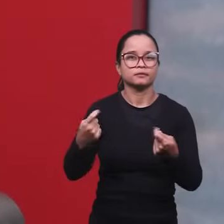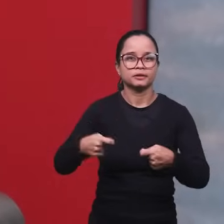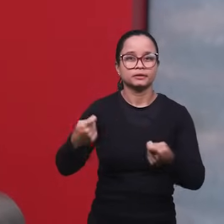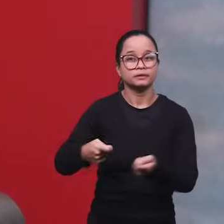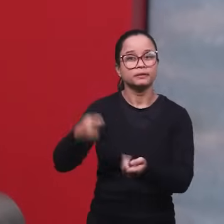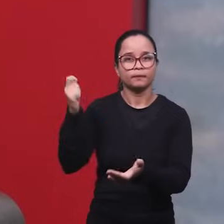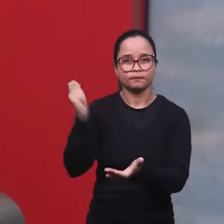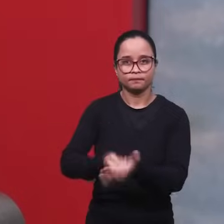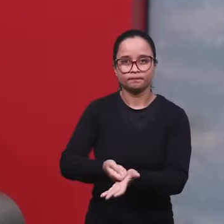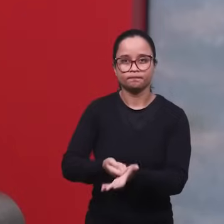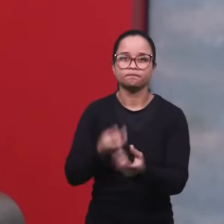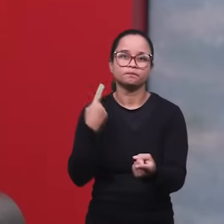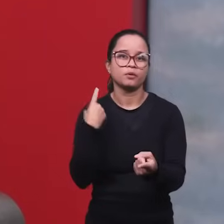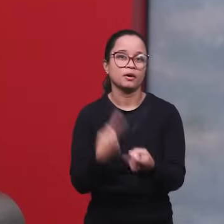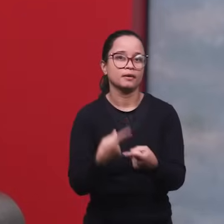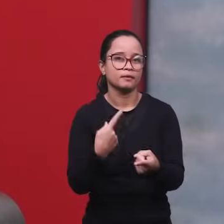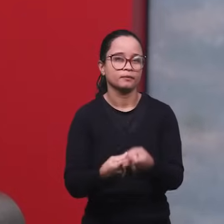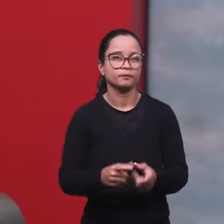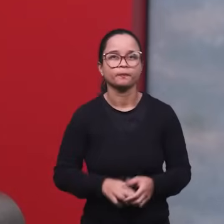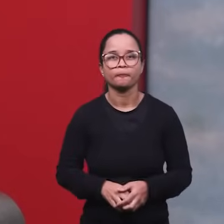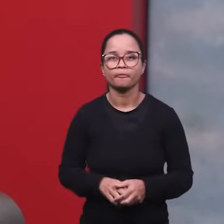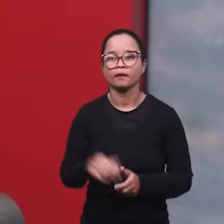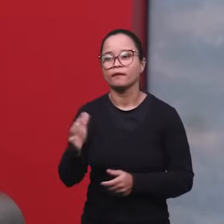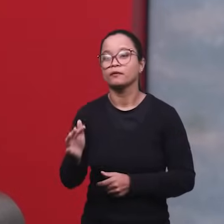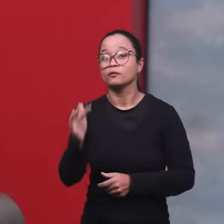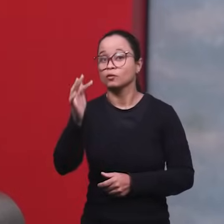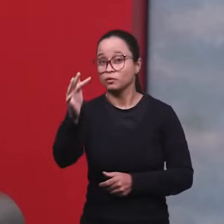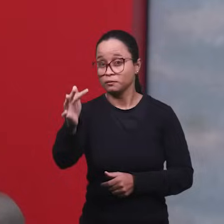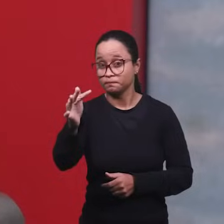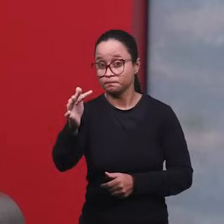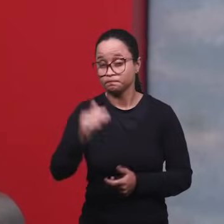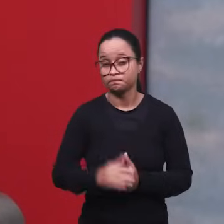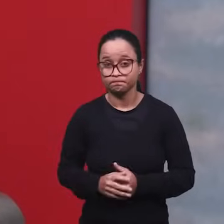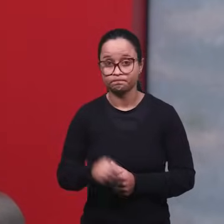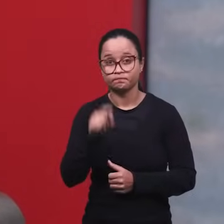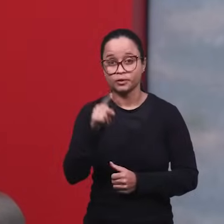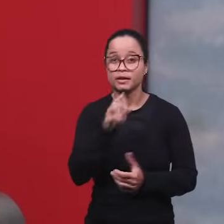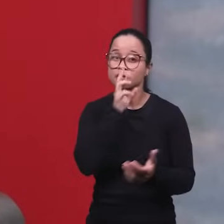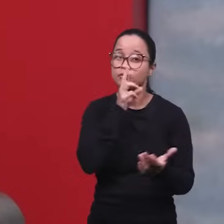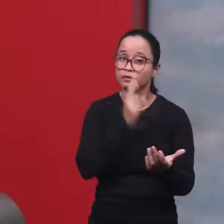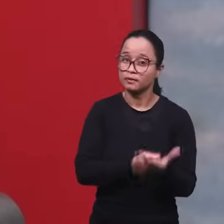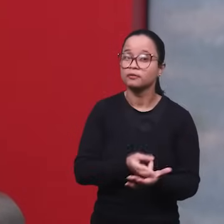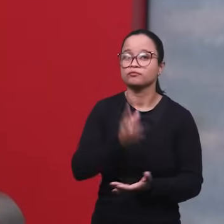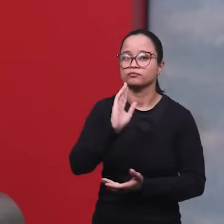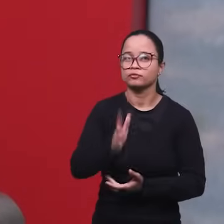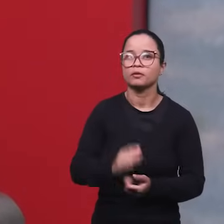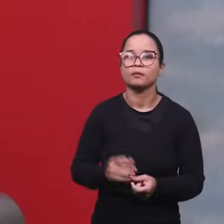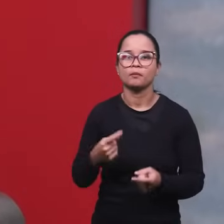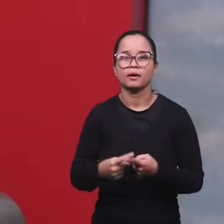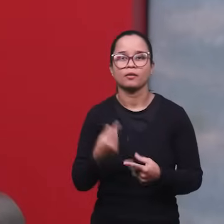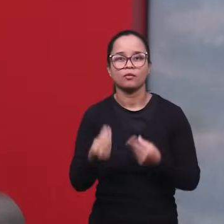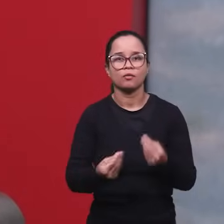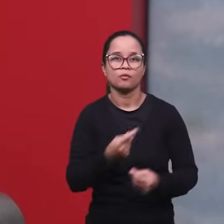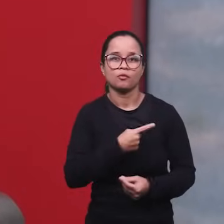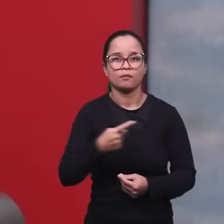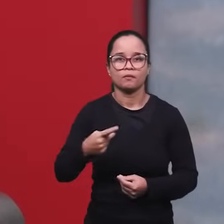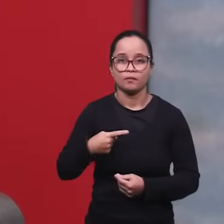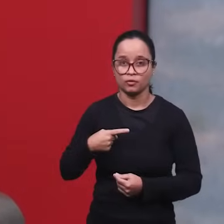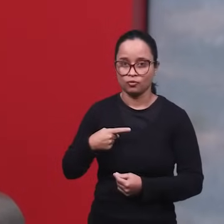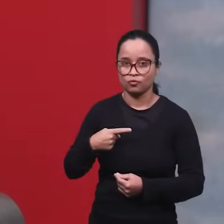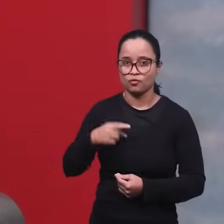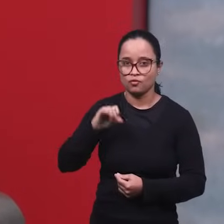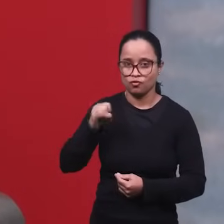contribuir. Por quê? Para lá na frente você já ter um resultado. Porque como o pastor Josias falou aqui no